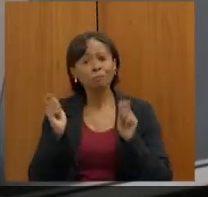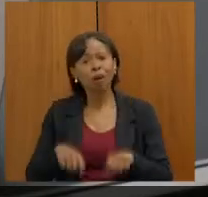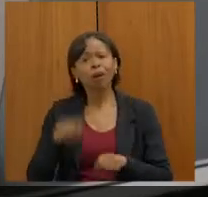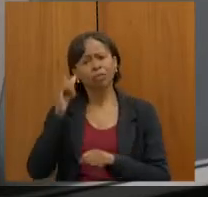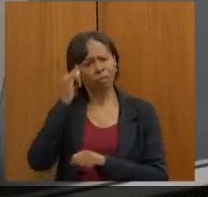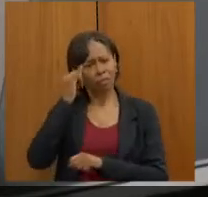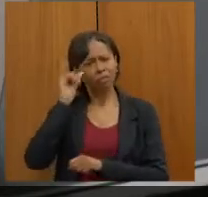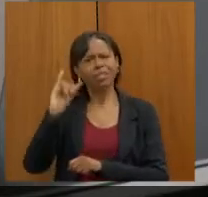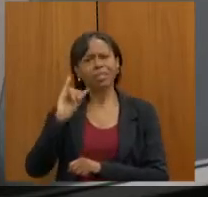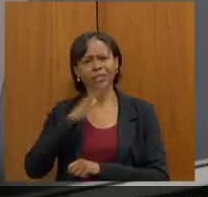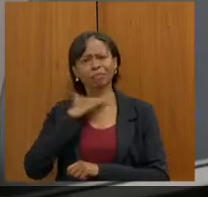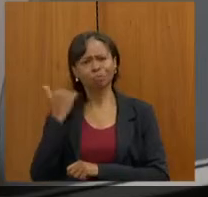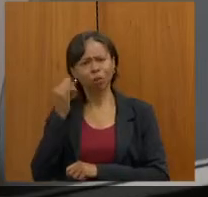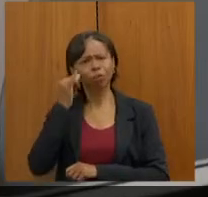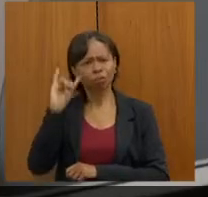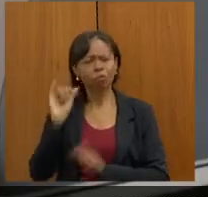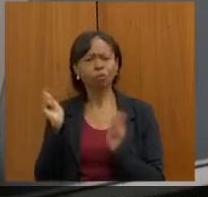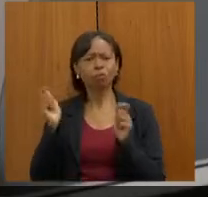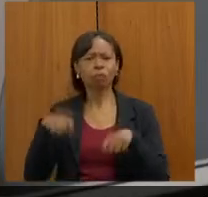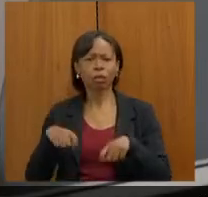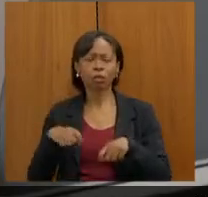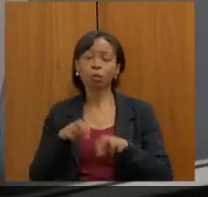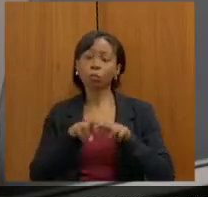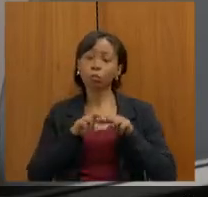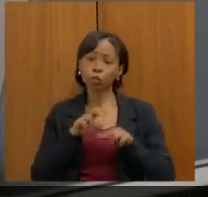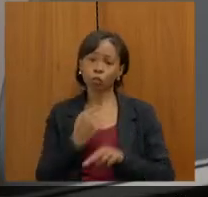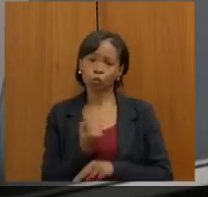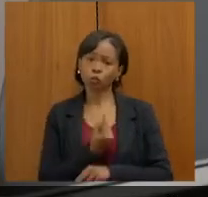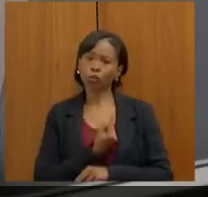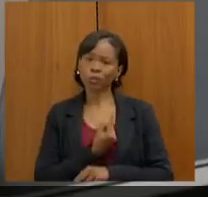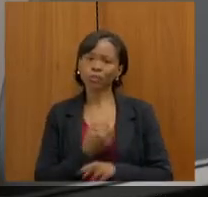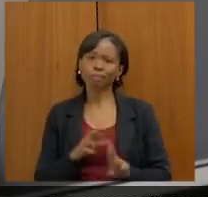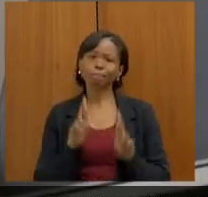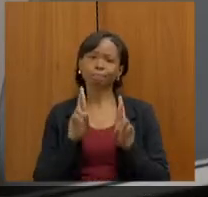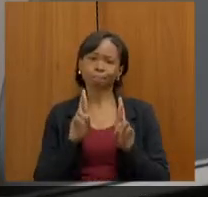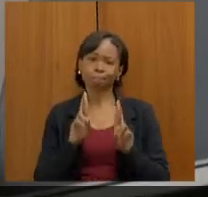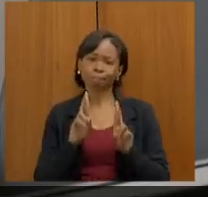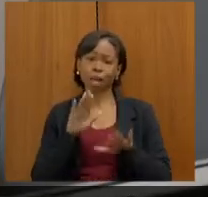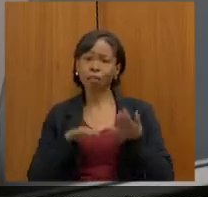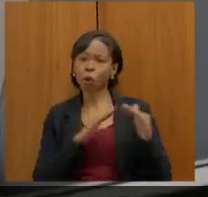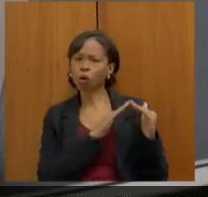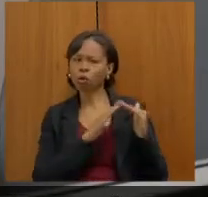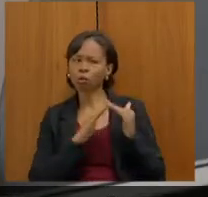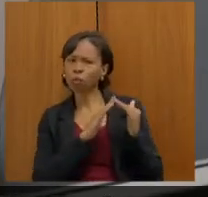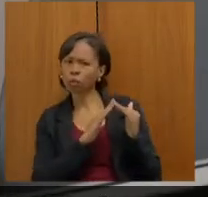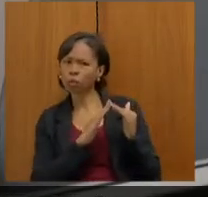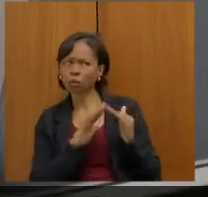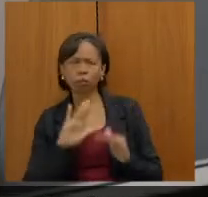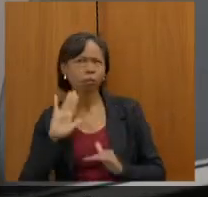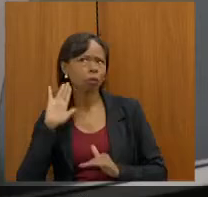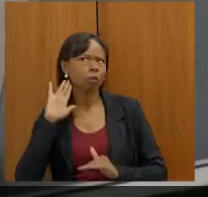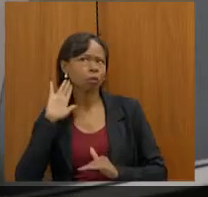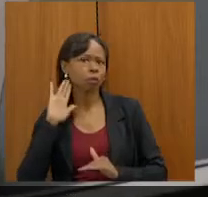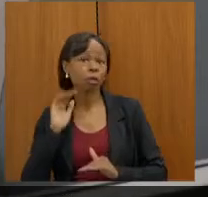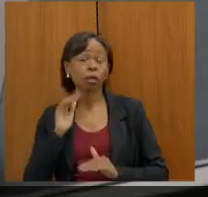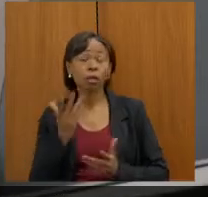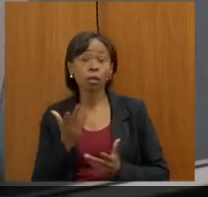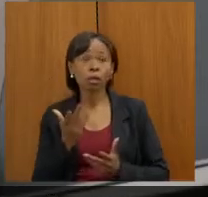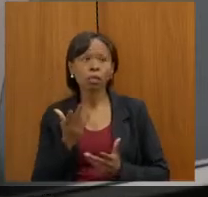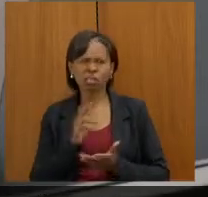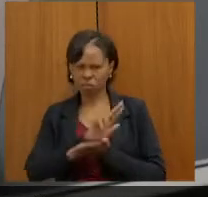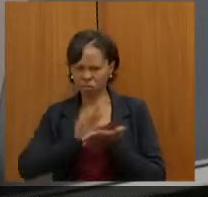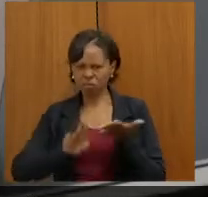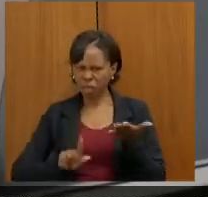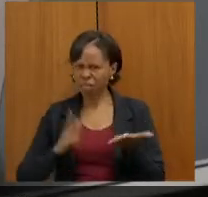que nós nos responsabilizamos por isso porque um vizinho escuta uma mulher eu de todos os